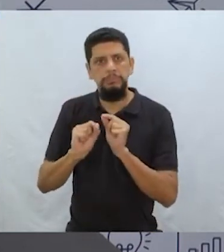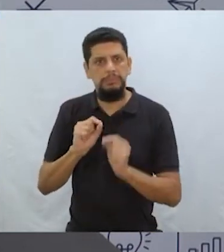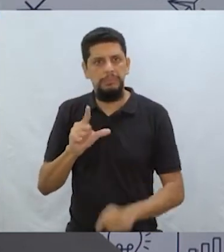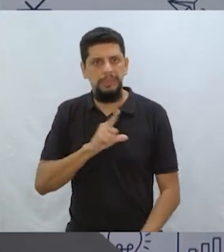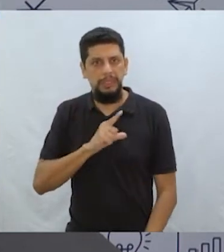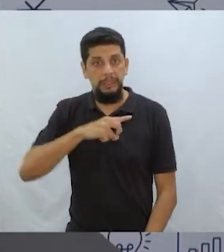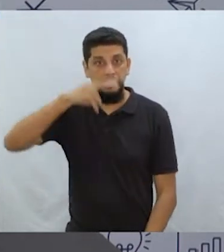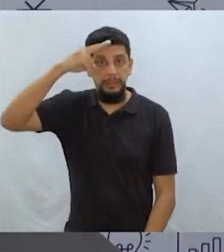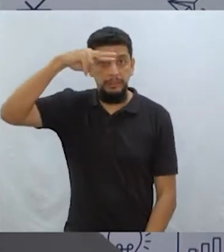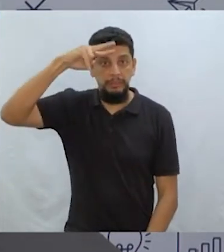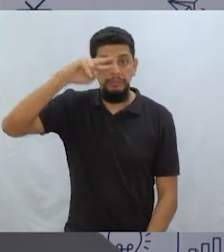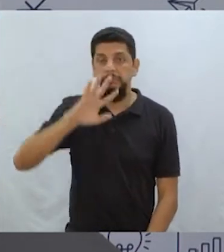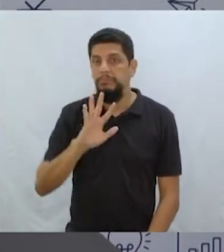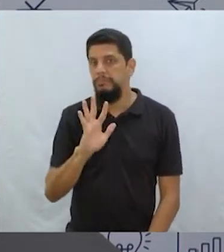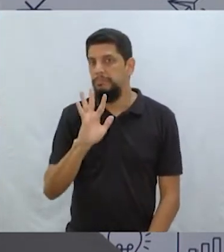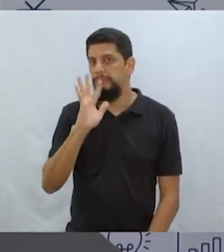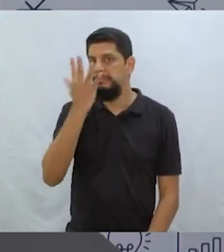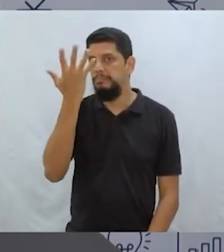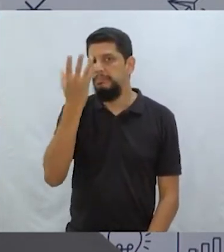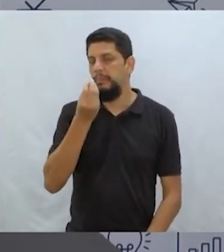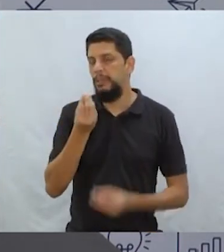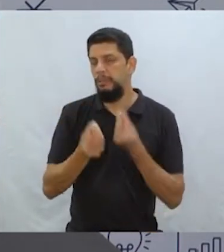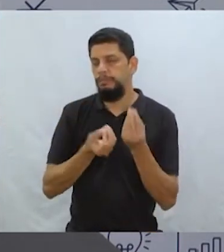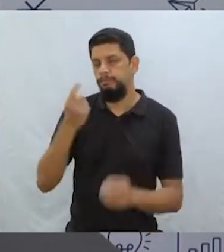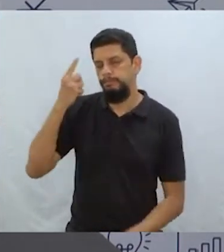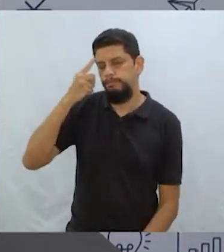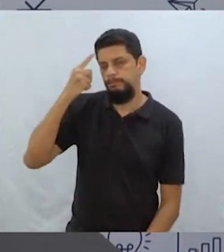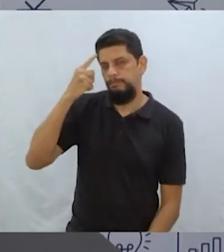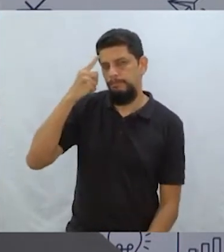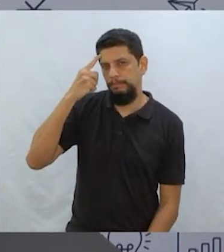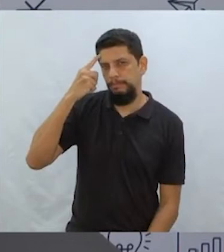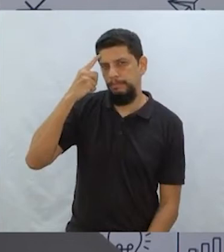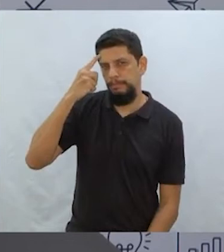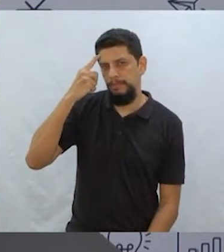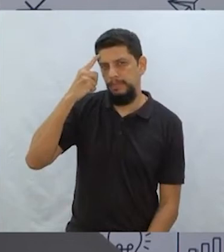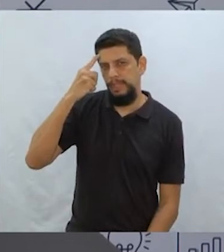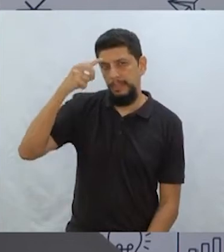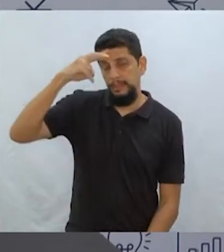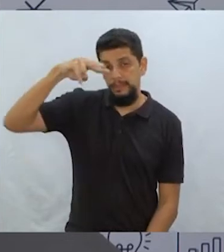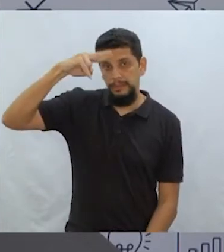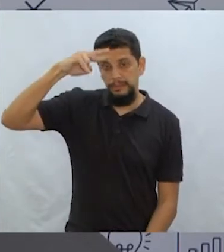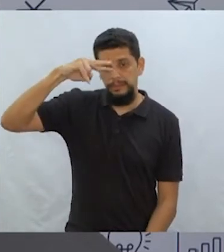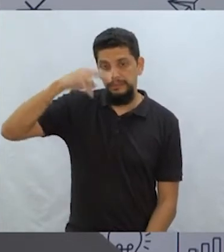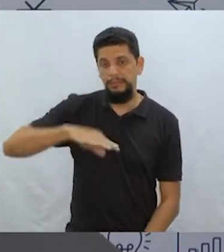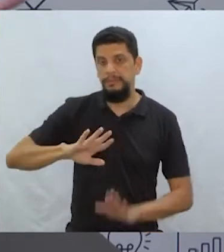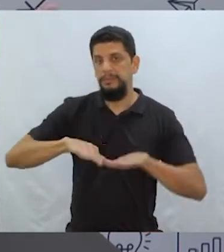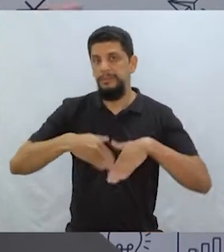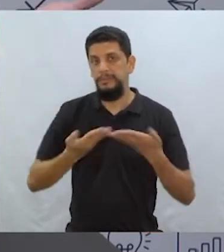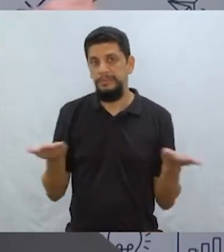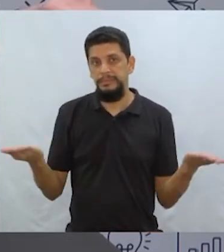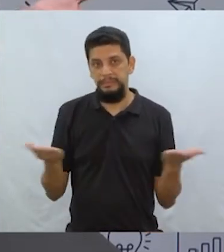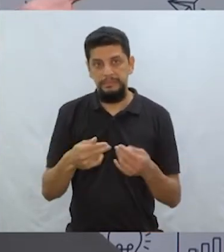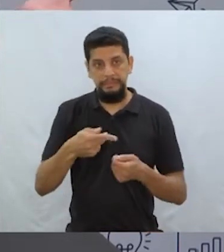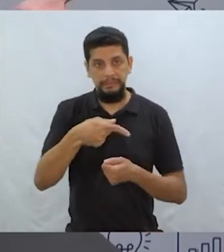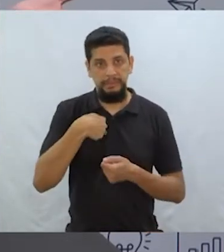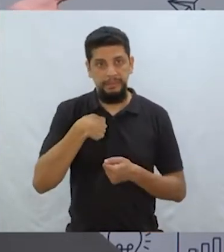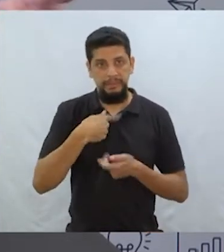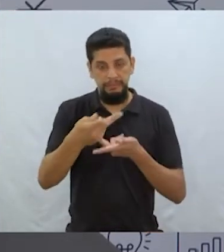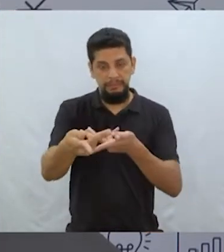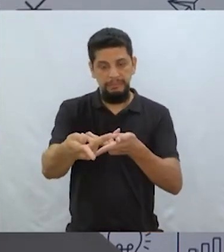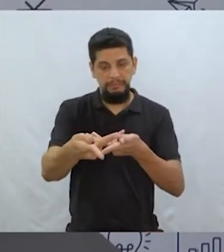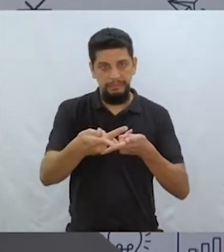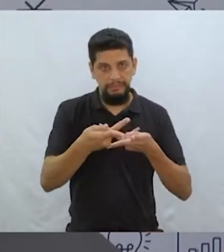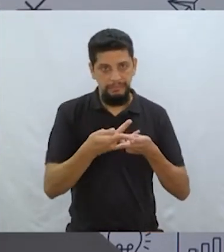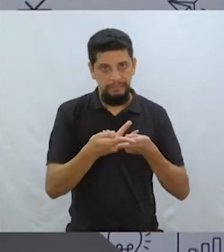será que está acontecendo Como que você imagina essa história então convido